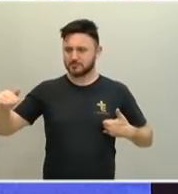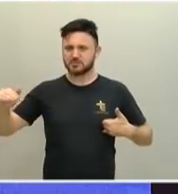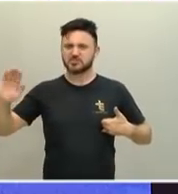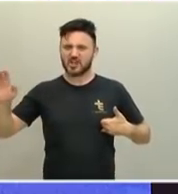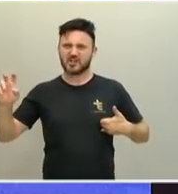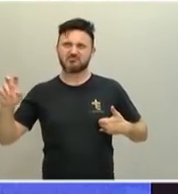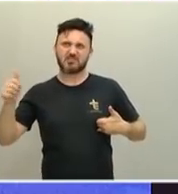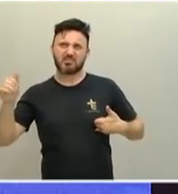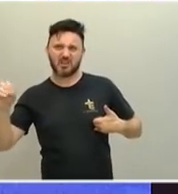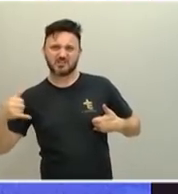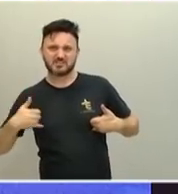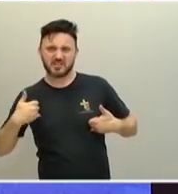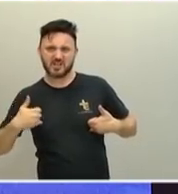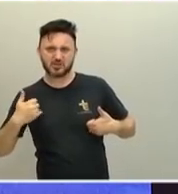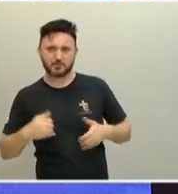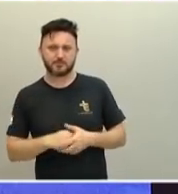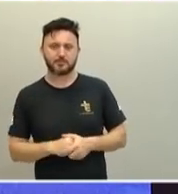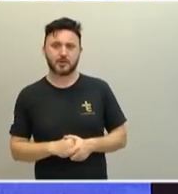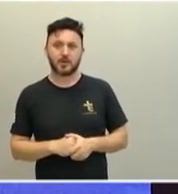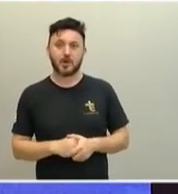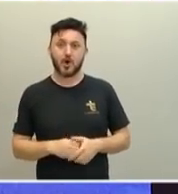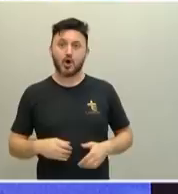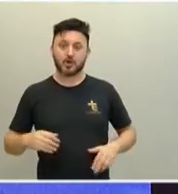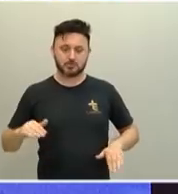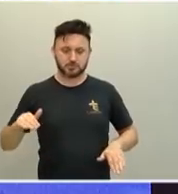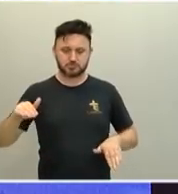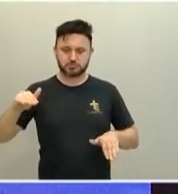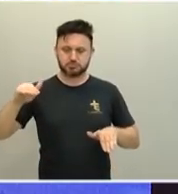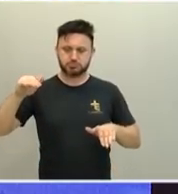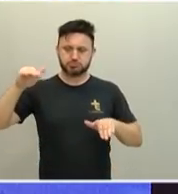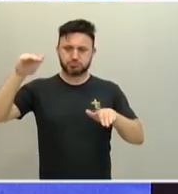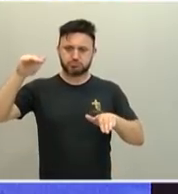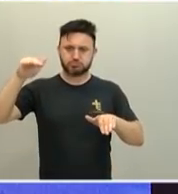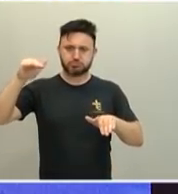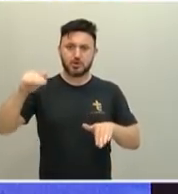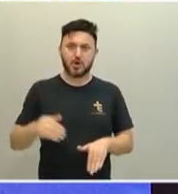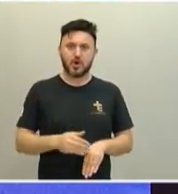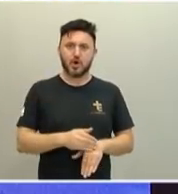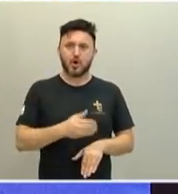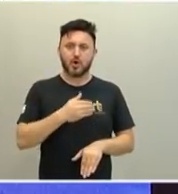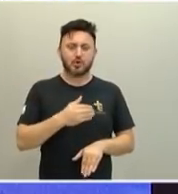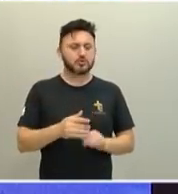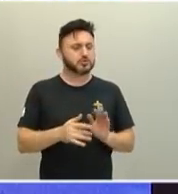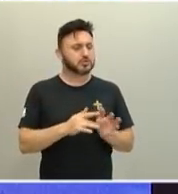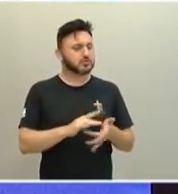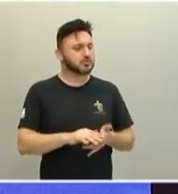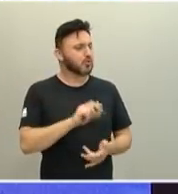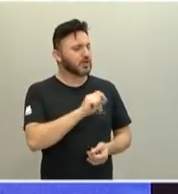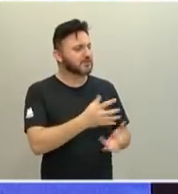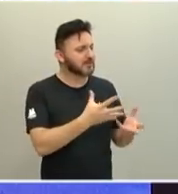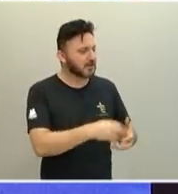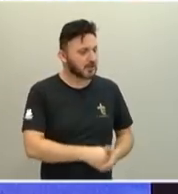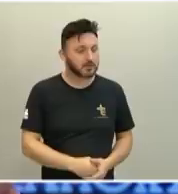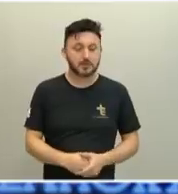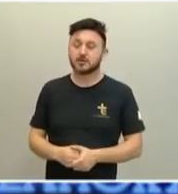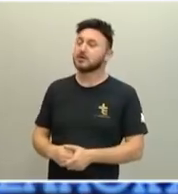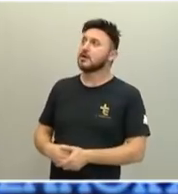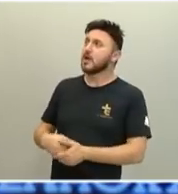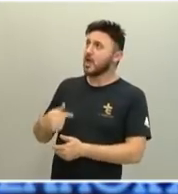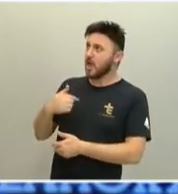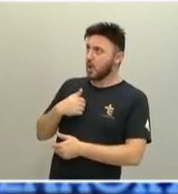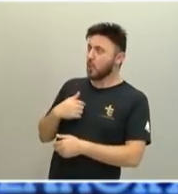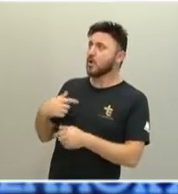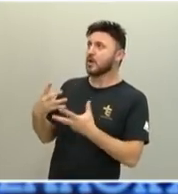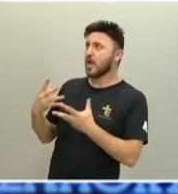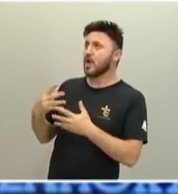tem ninguém que me leva no tanque. E quando a água é agitada, sempre alguém chega primeiro do que eu. Eu fico imaginando até, né? O cego e o